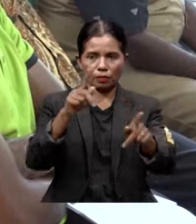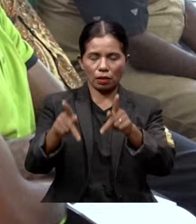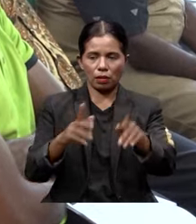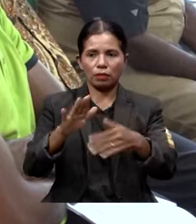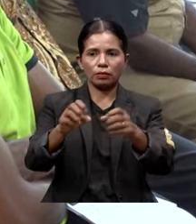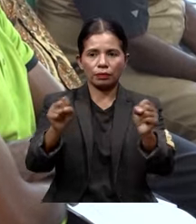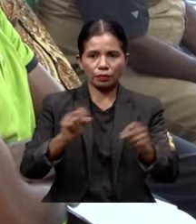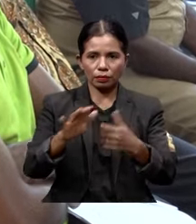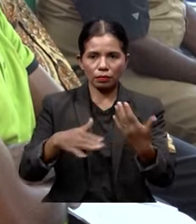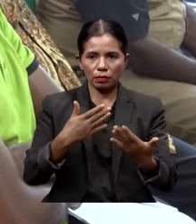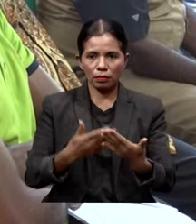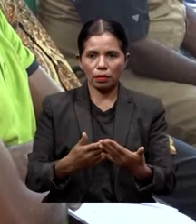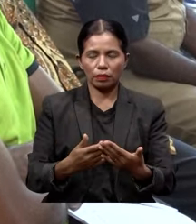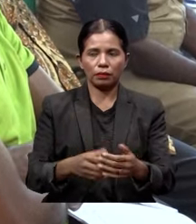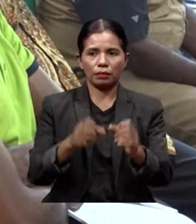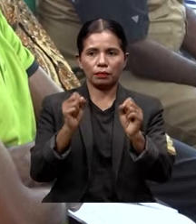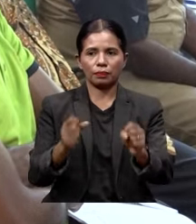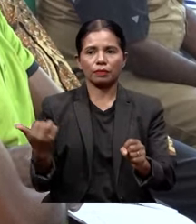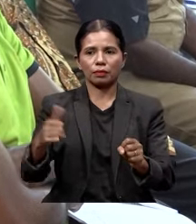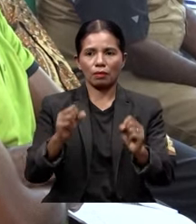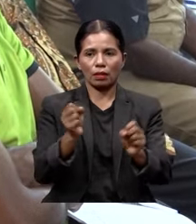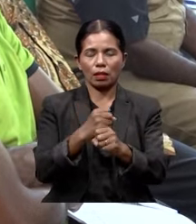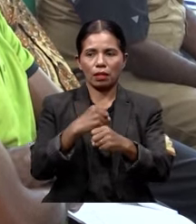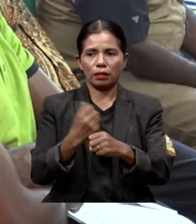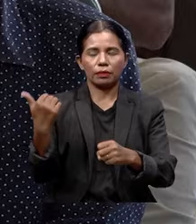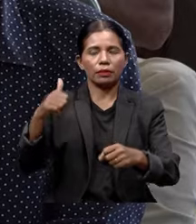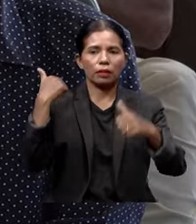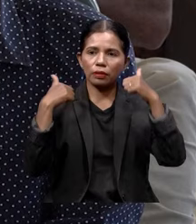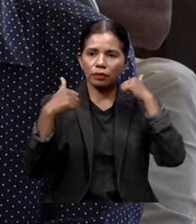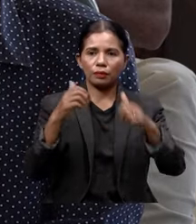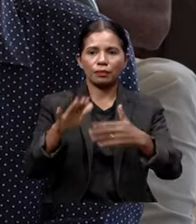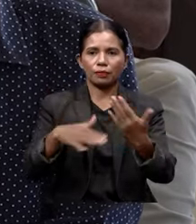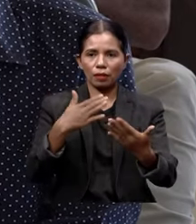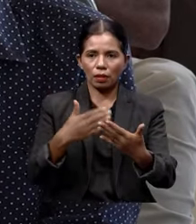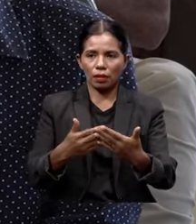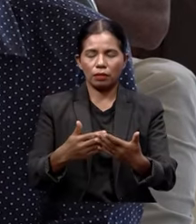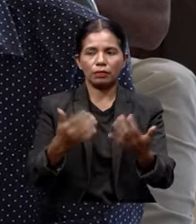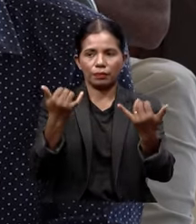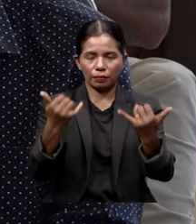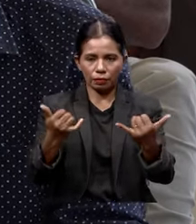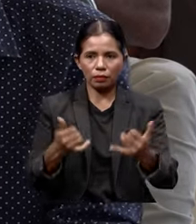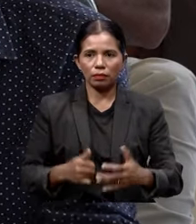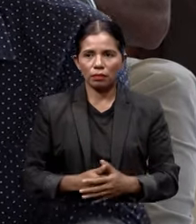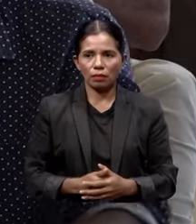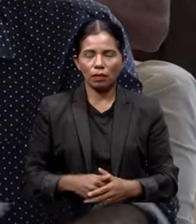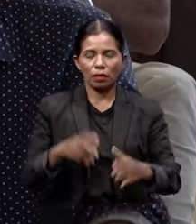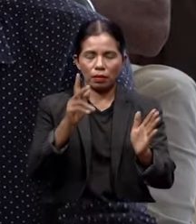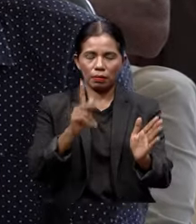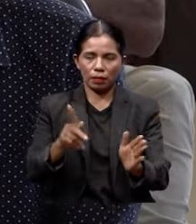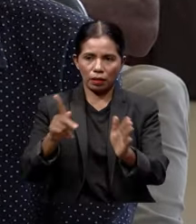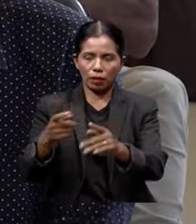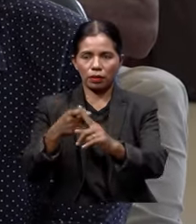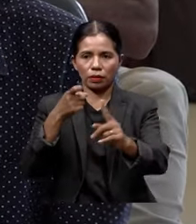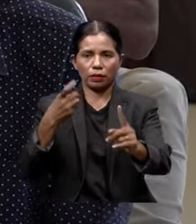suco sira, a tu né sira hoje bela halau sira na atividade sira, neve horas ainda não plano balo mais ela usa